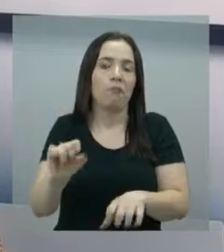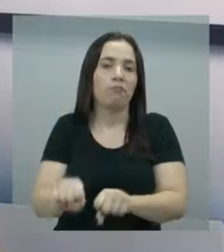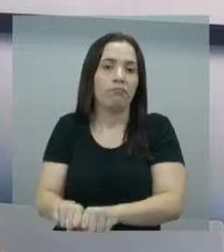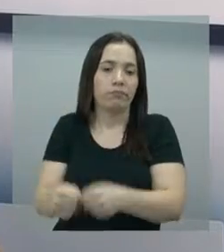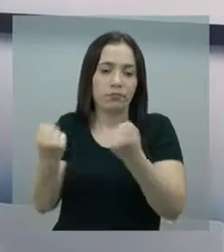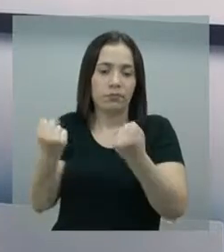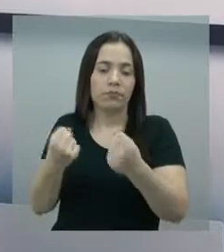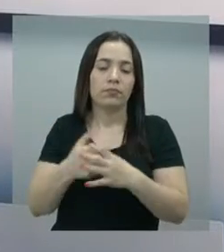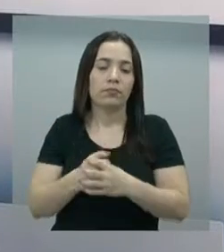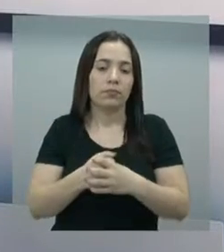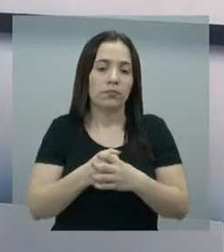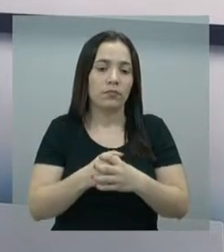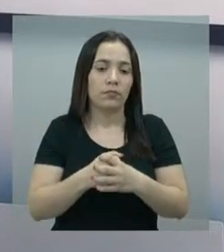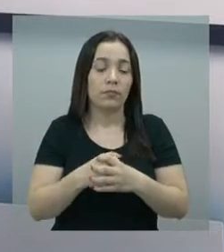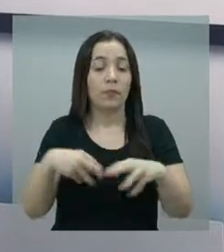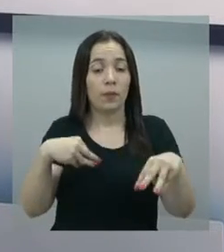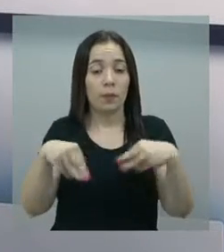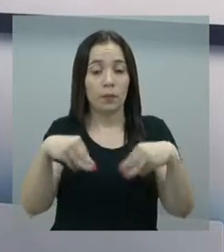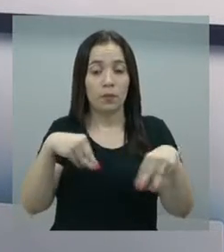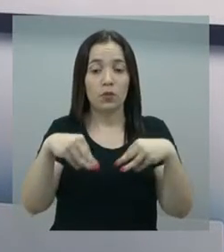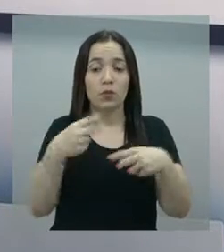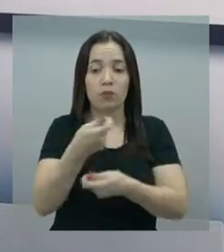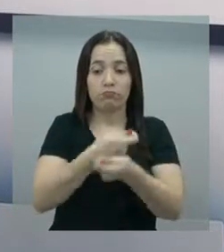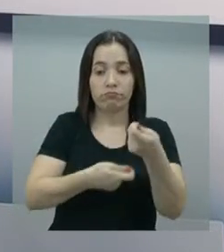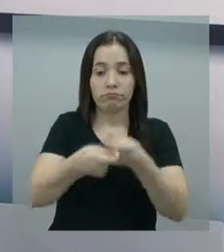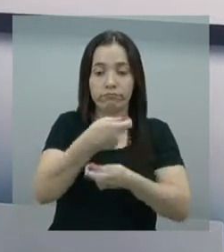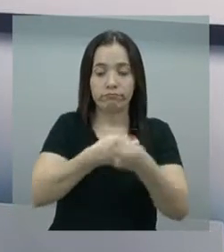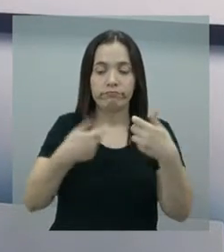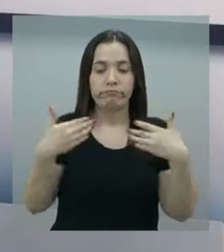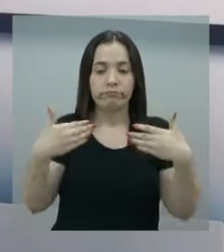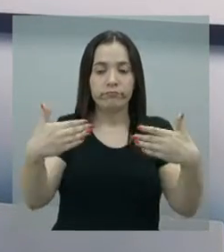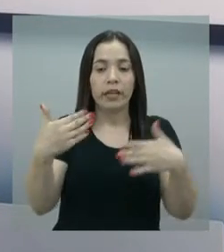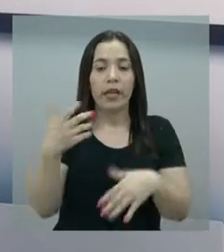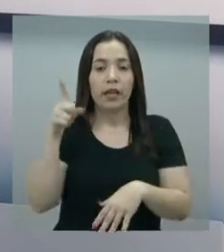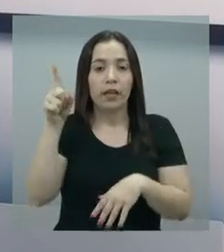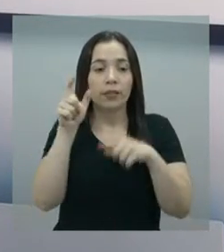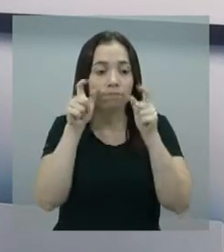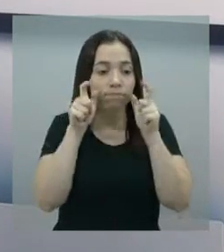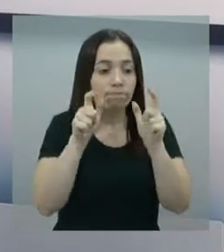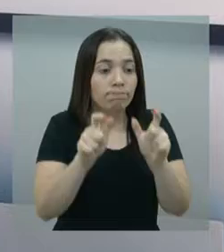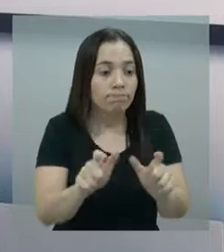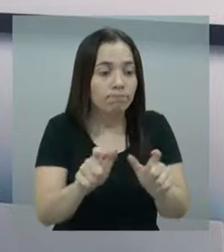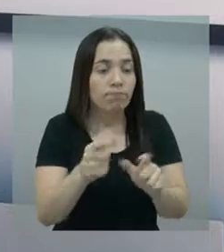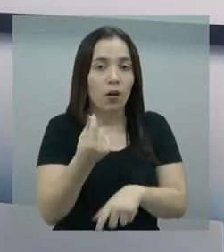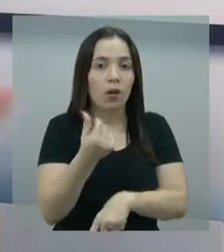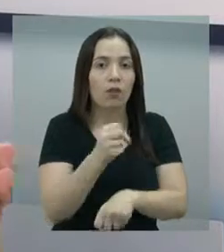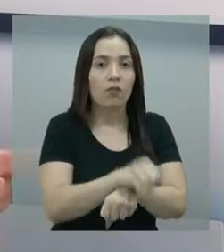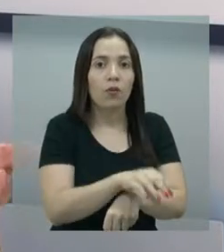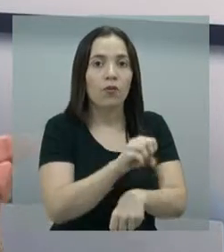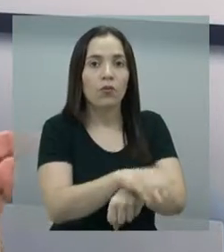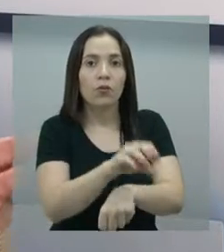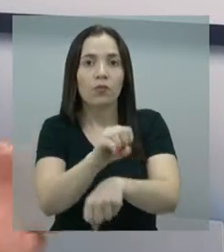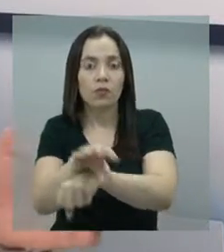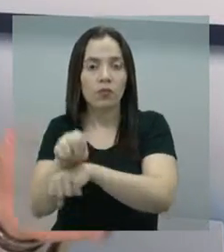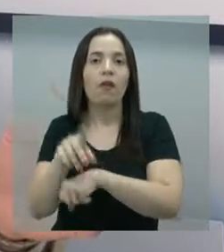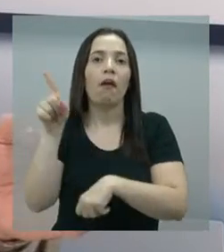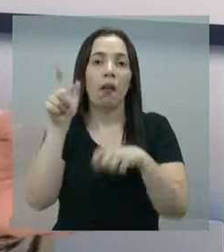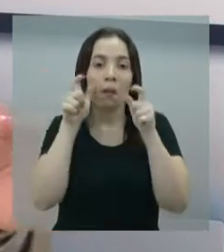têm que contribuir. E o Ministério da Economia, ele está de olho nos fundos constitucionais, inclusive até nos fundos